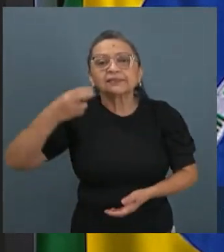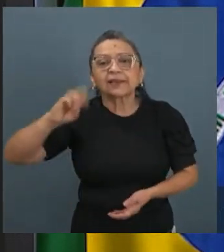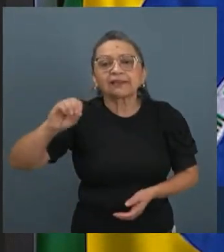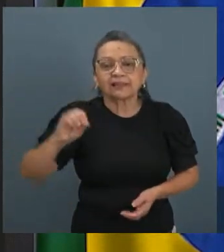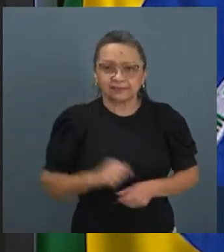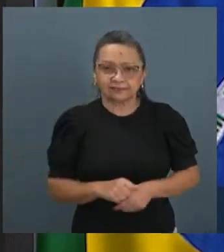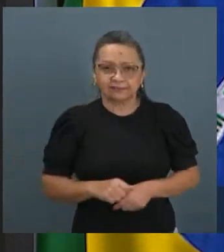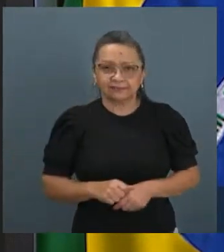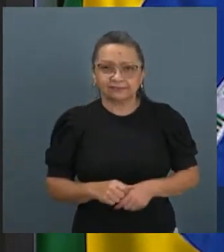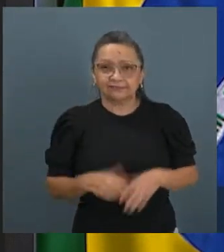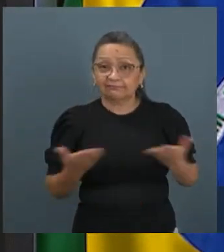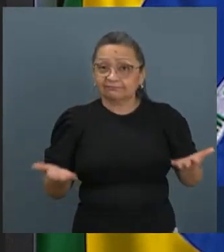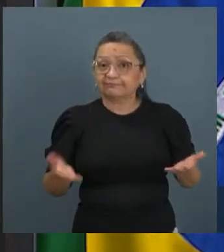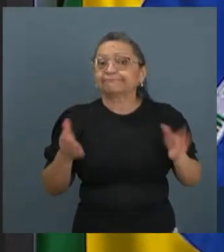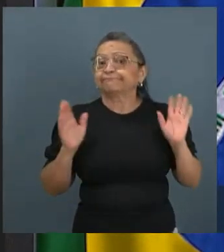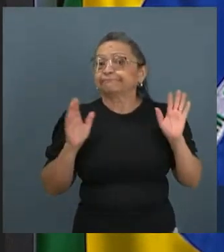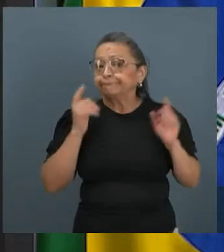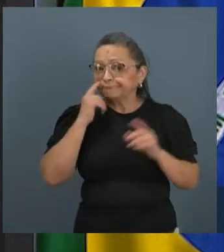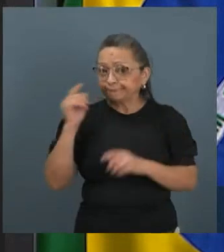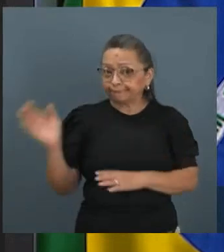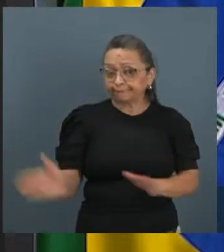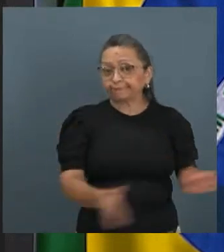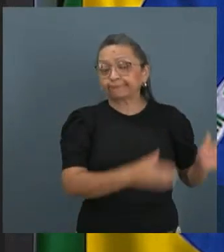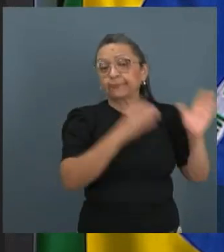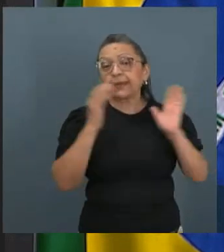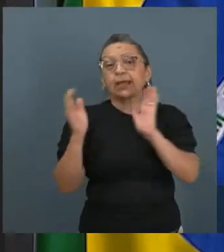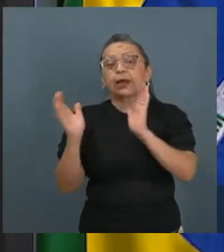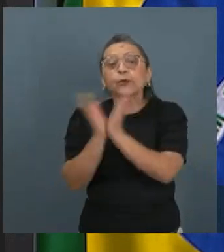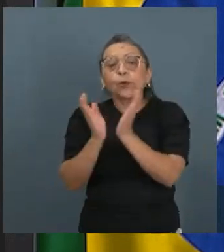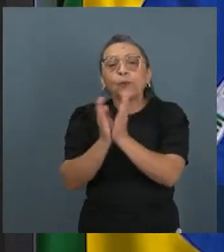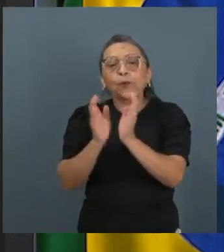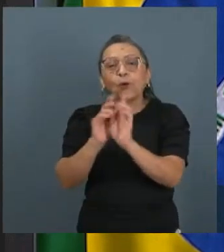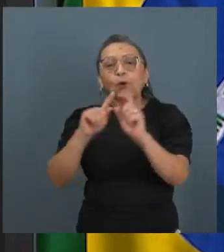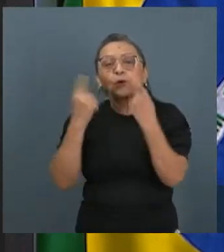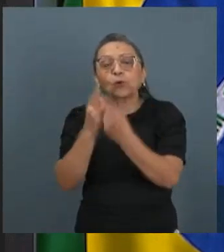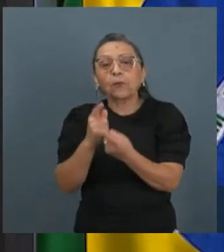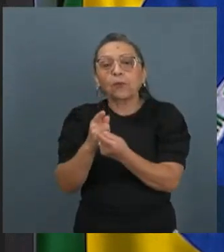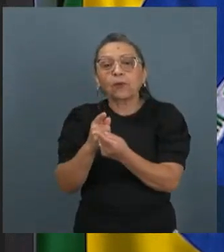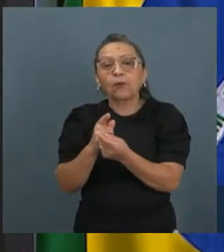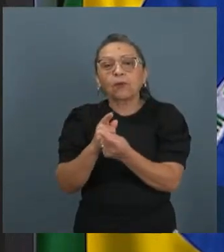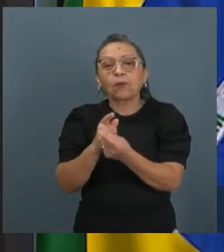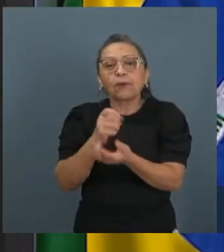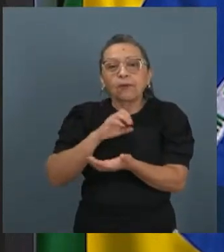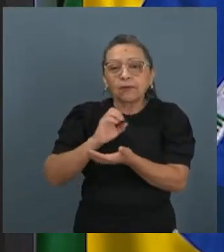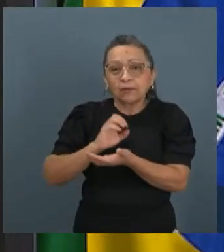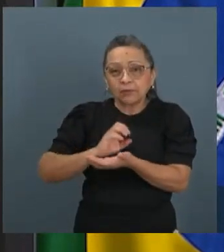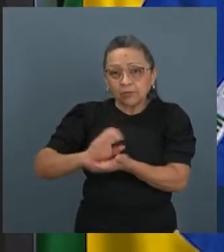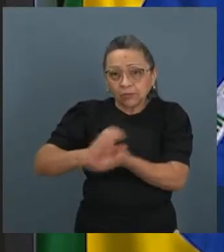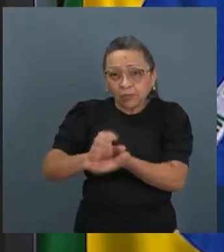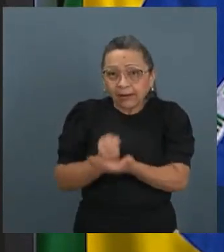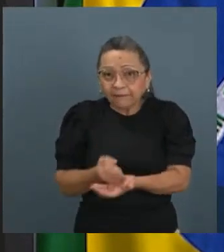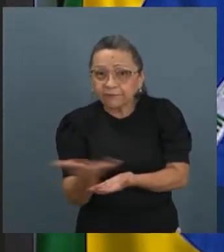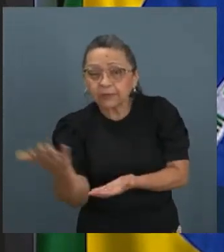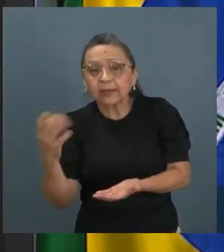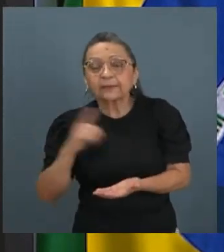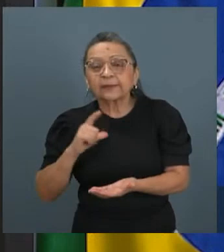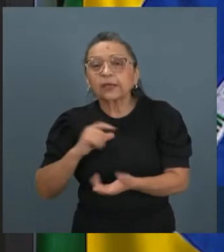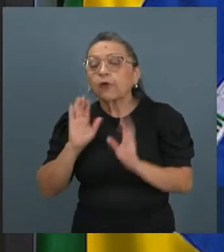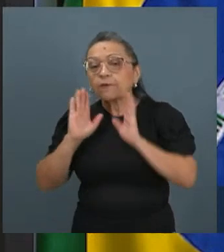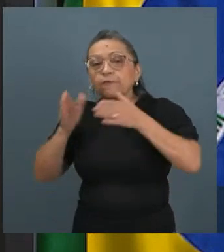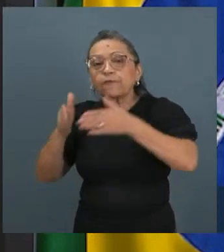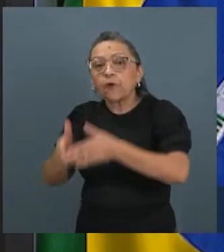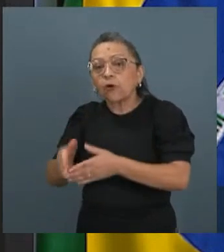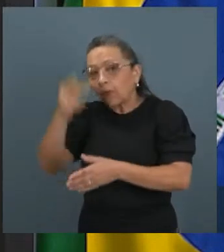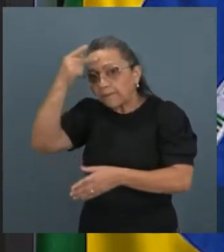de idade. Já o segmento dos cassinos e bingos fecha o ciclo, ou seja, tem o foco no